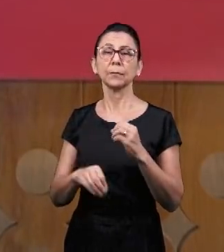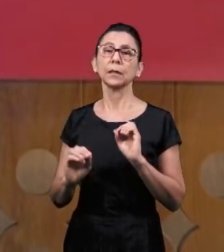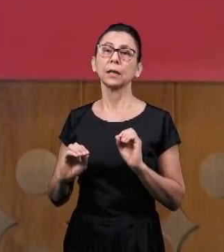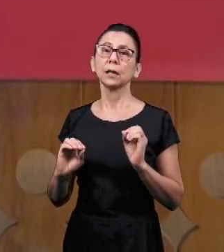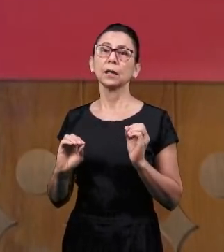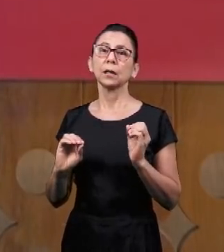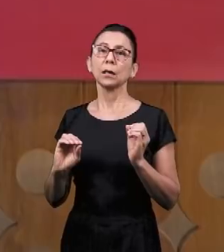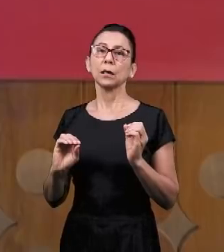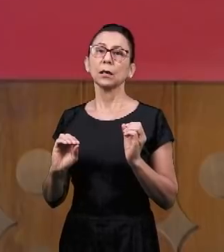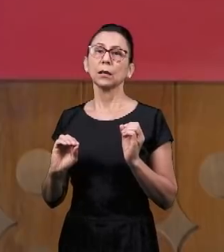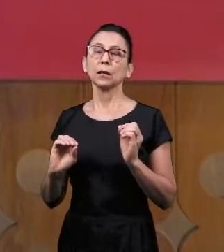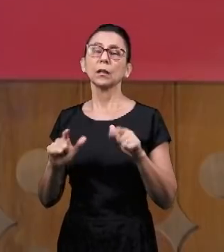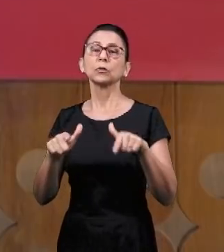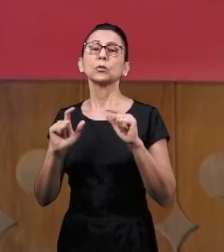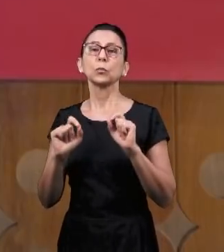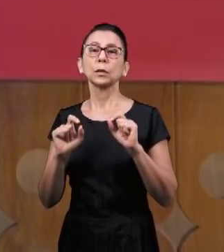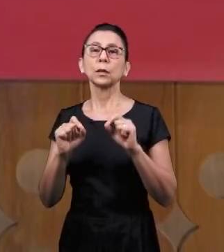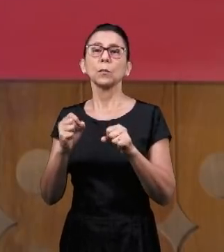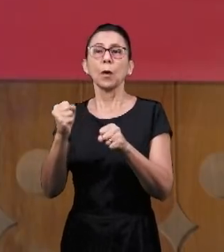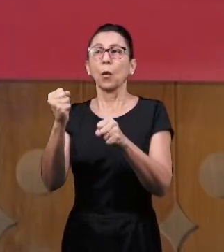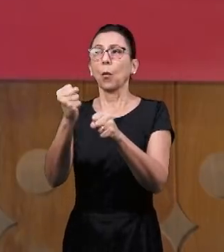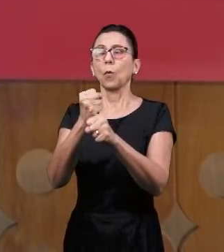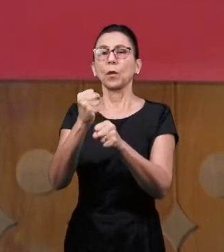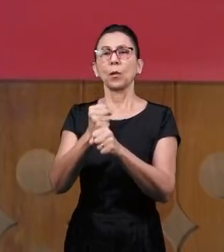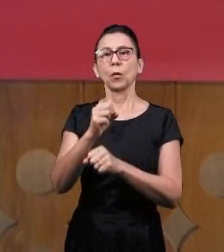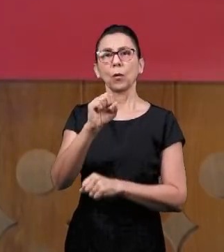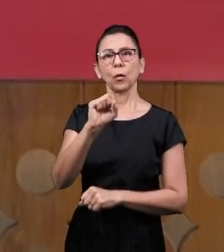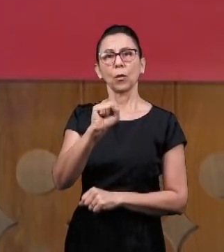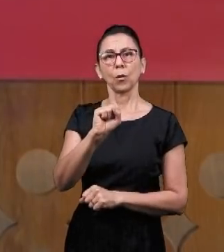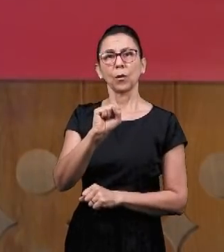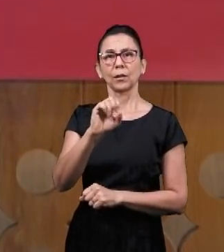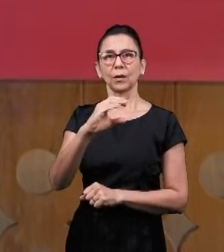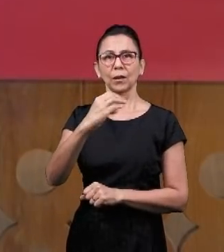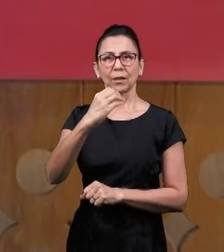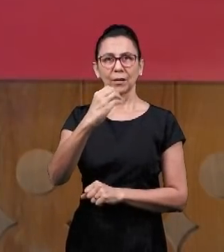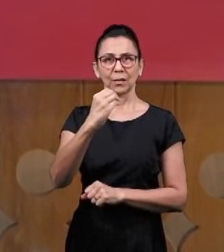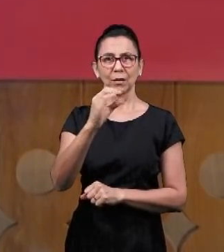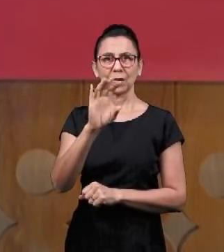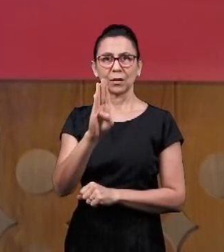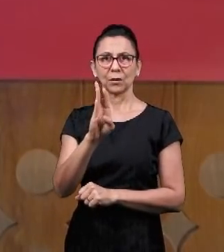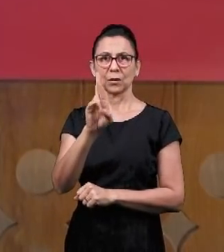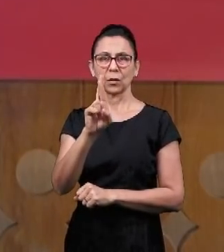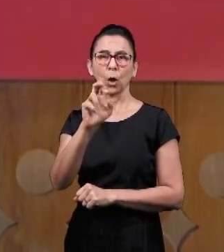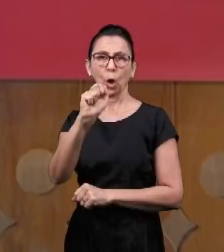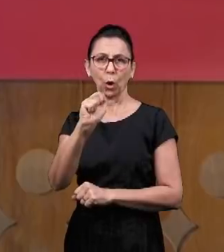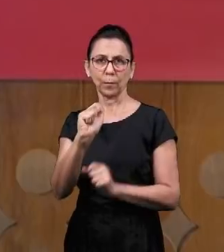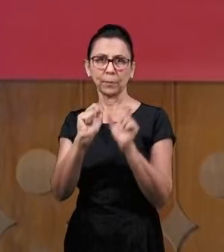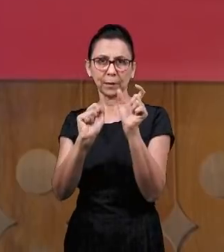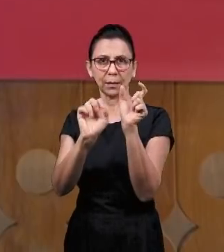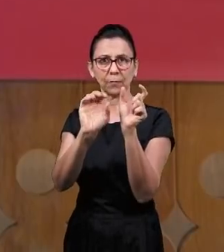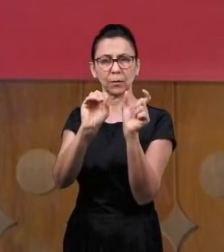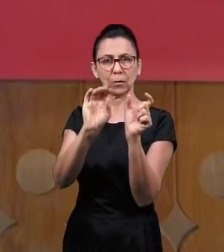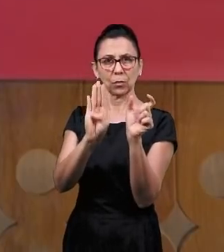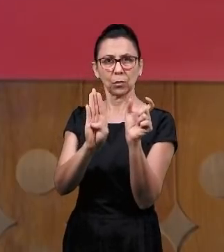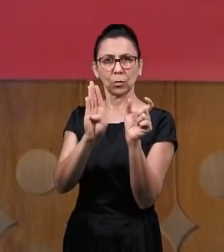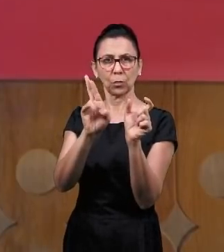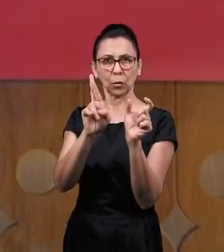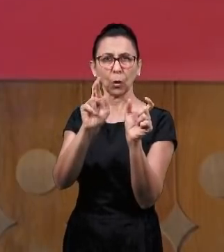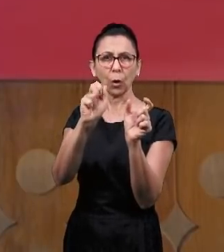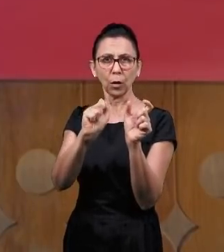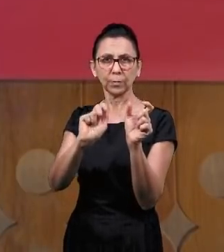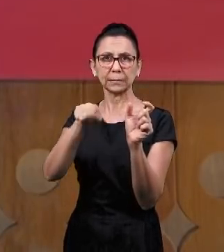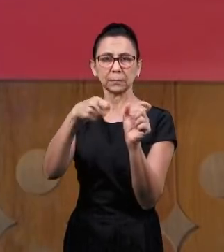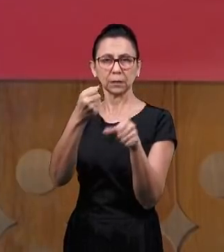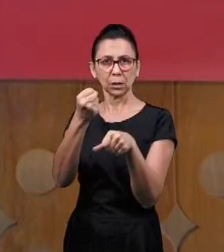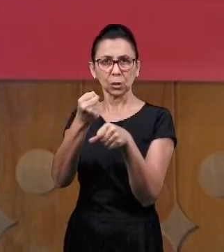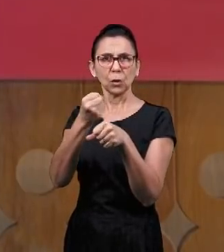nós chamamos de obra. Não estamos aqui, obra é o apelido da Igreja Cristã Maranata. Não é isso não. A obra é